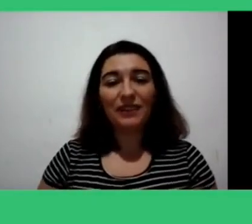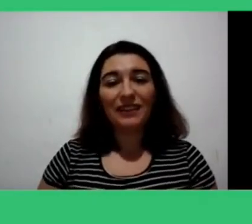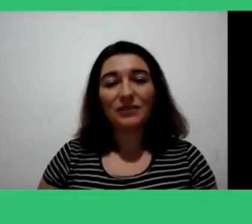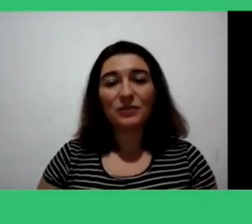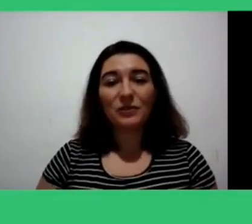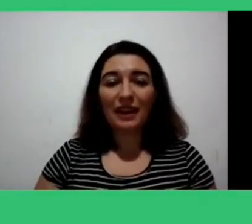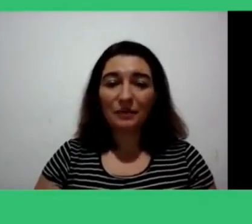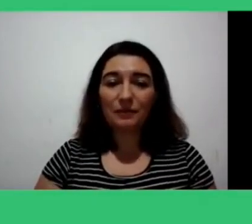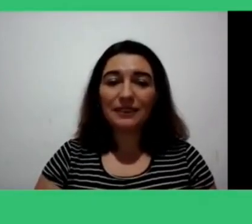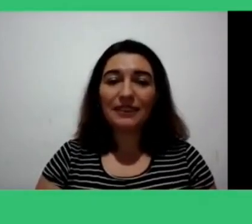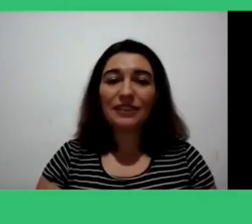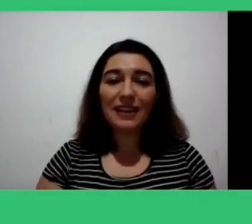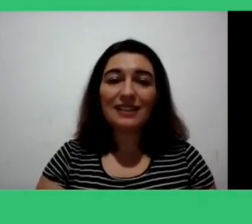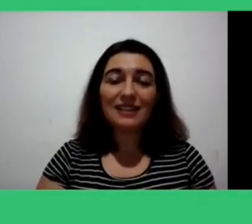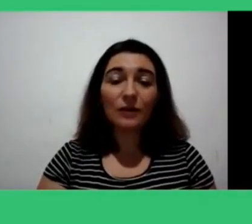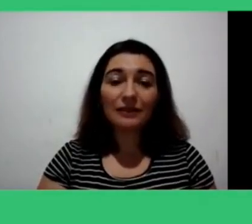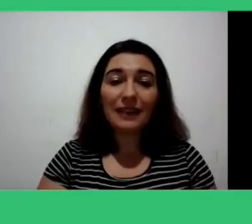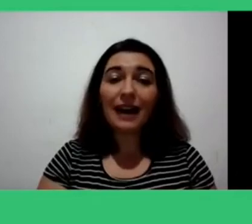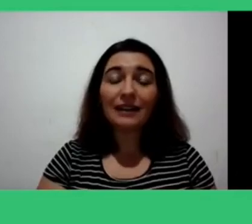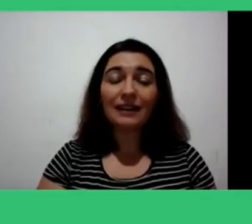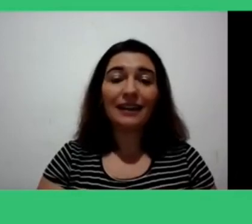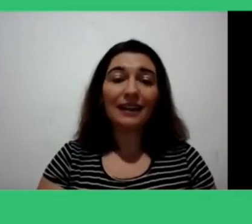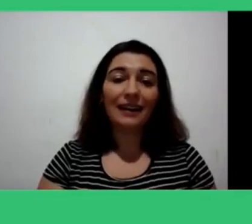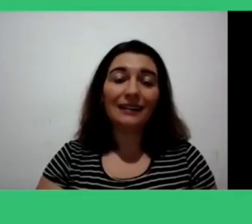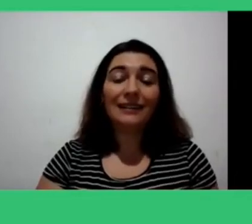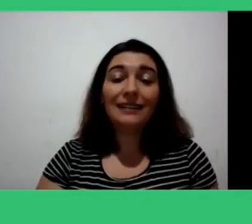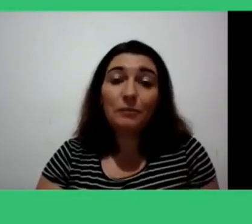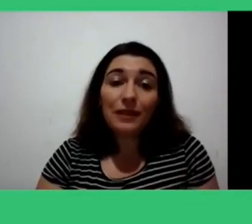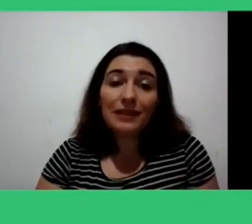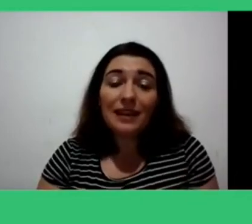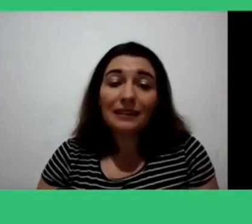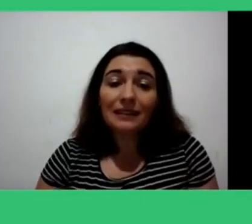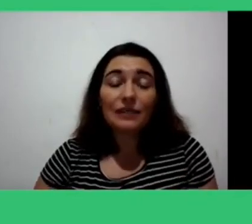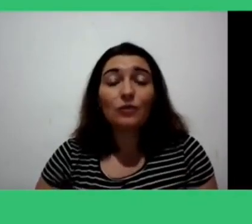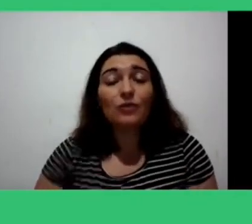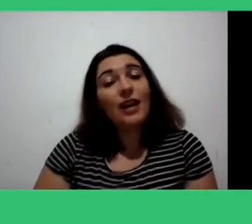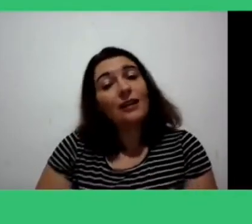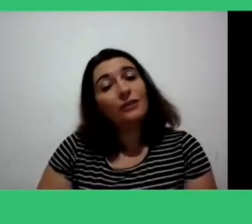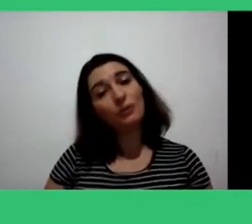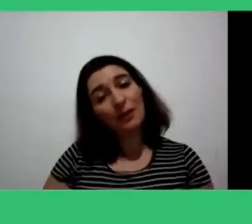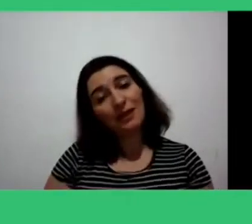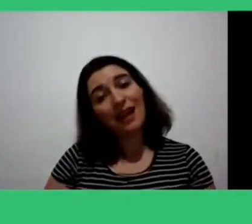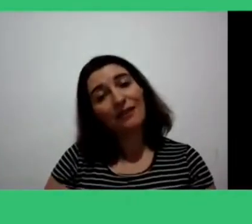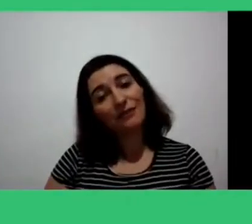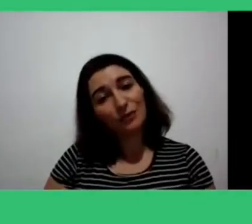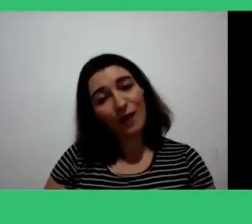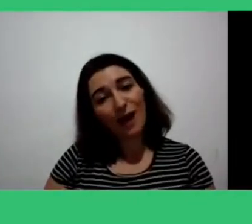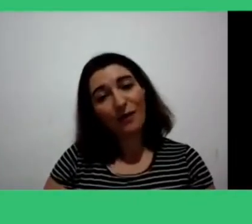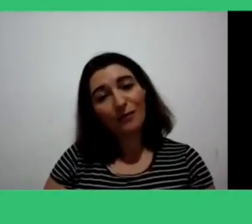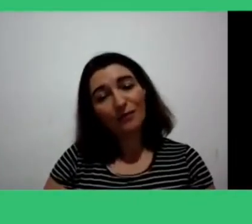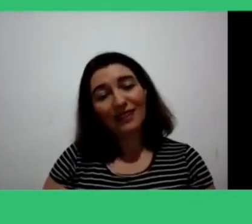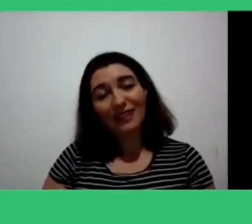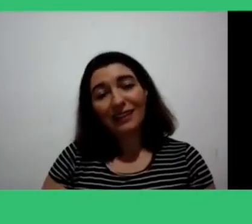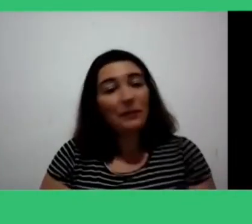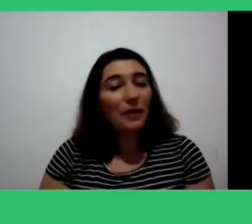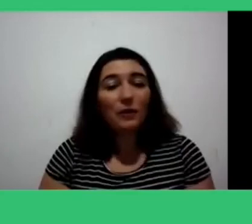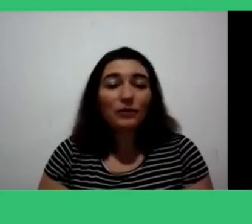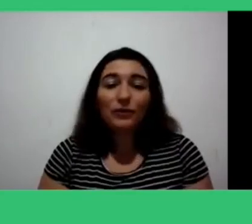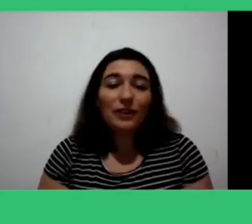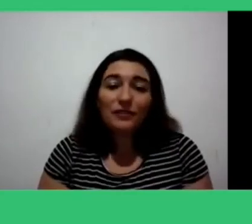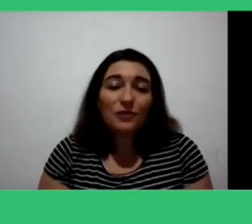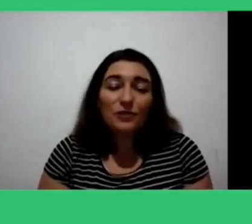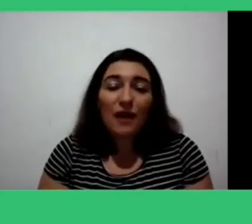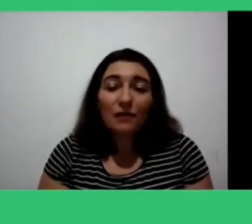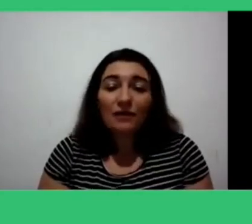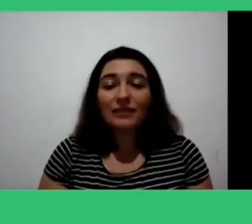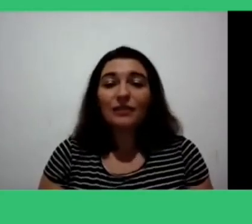Então, isso é importante ressaltar que a Libras, ela traz um jeito de pensar visual e uma